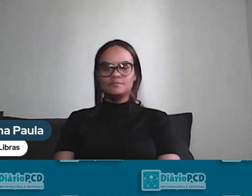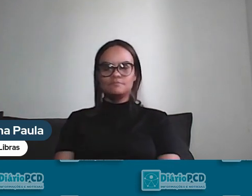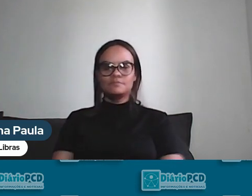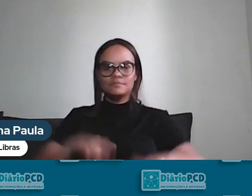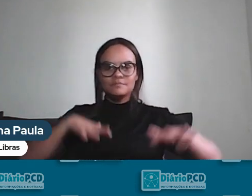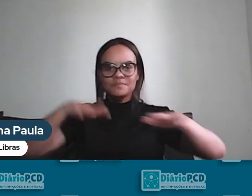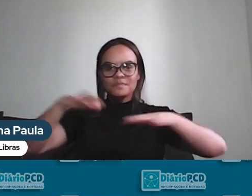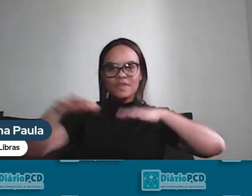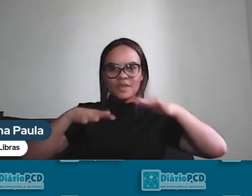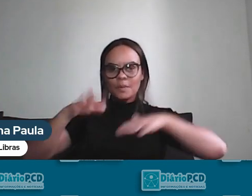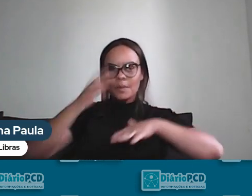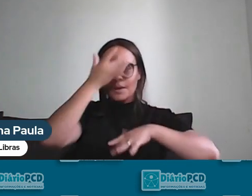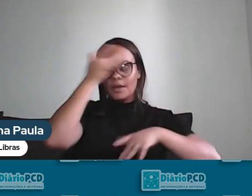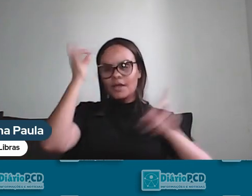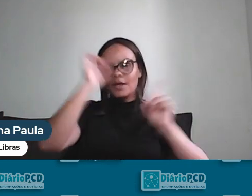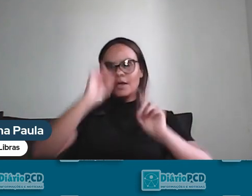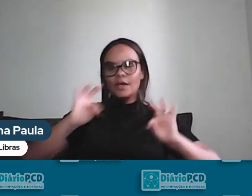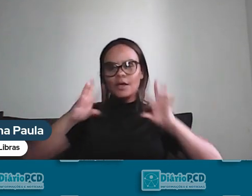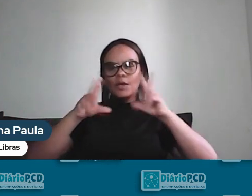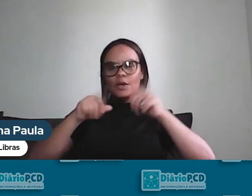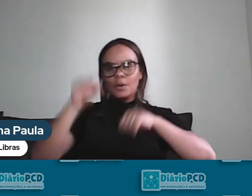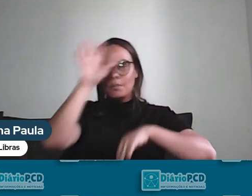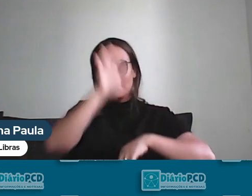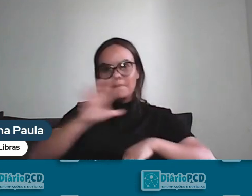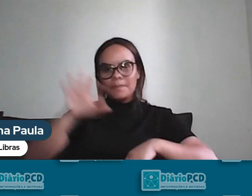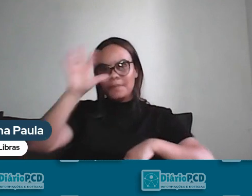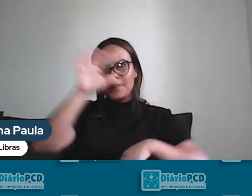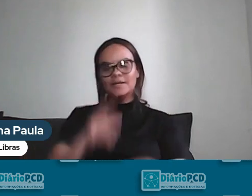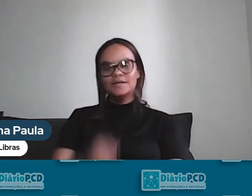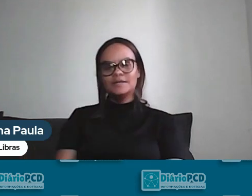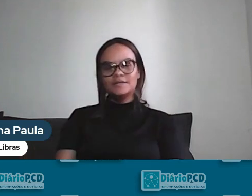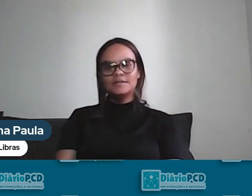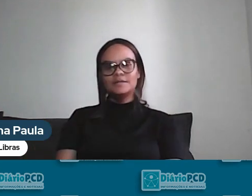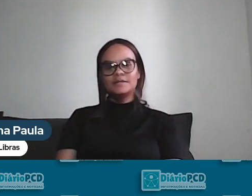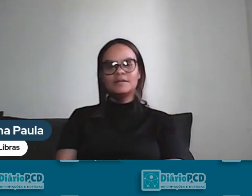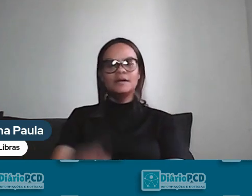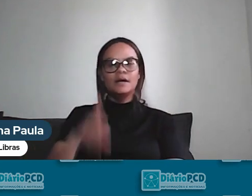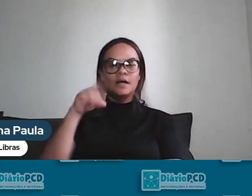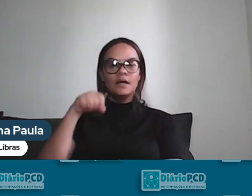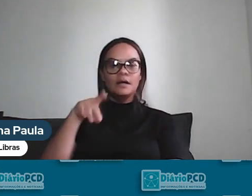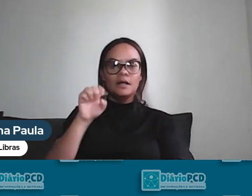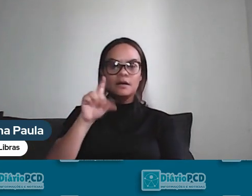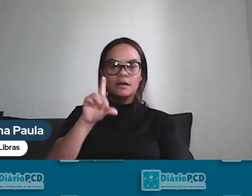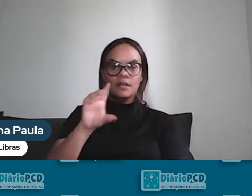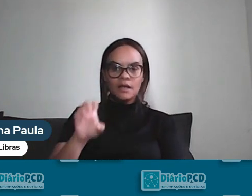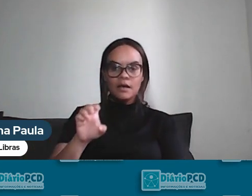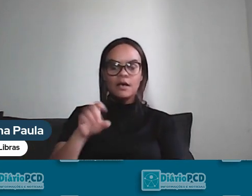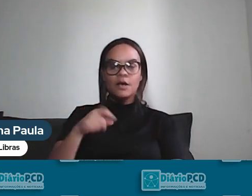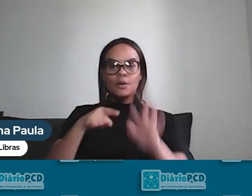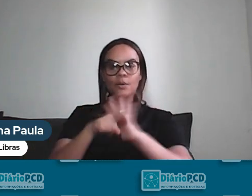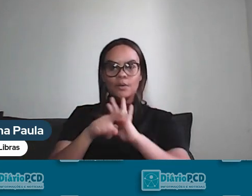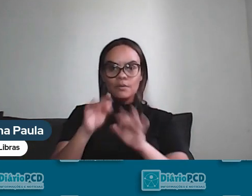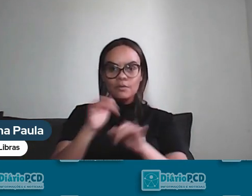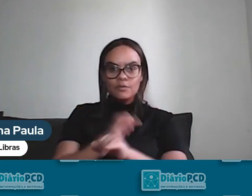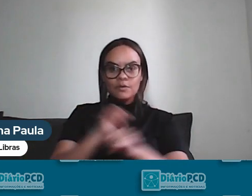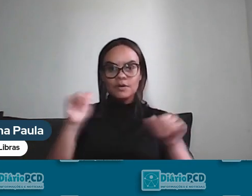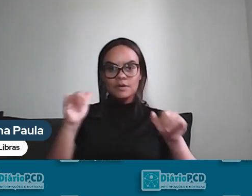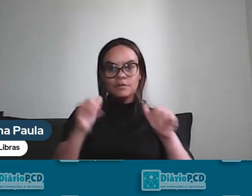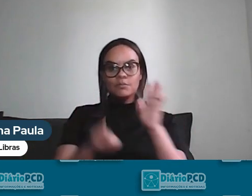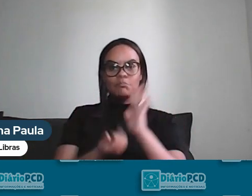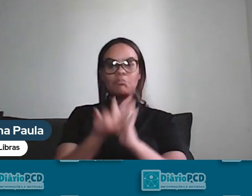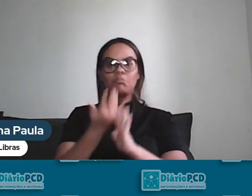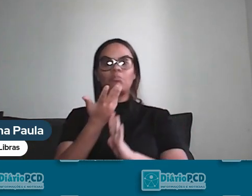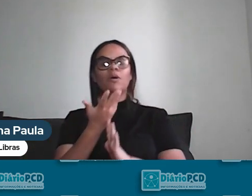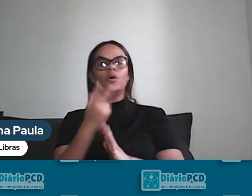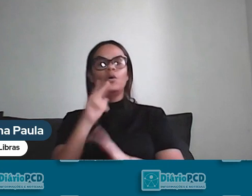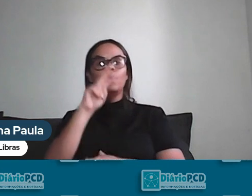movimento da pessoa com deficiência em todo o Brasil. Ela comentou sobre a PNAD, recentemente divulgada, sobre aquilo que